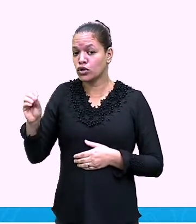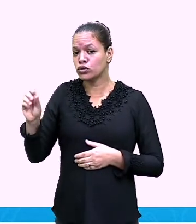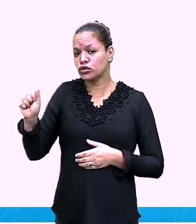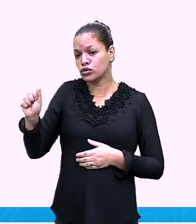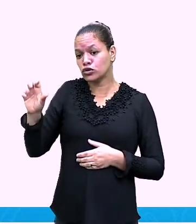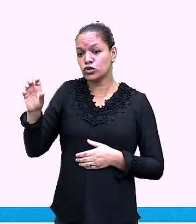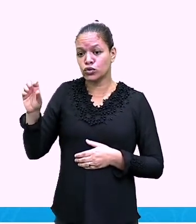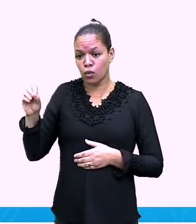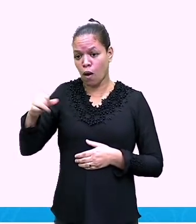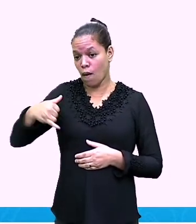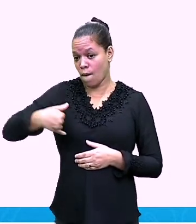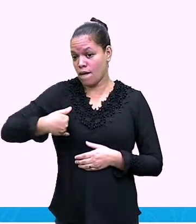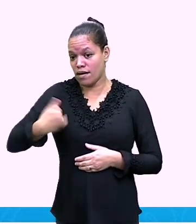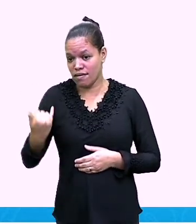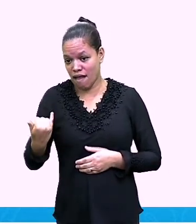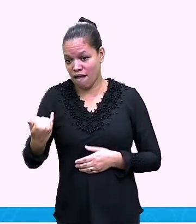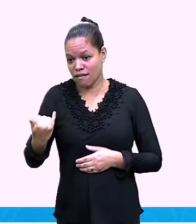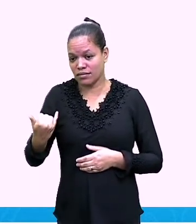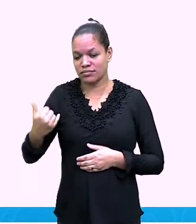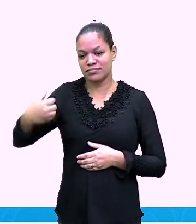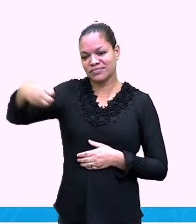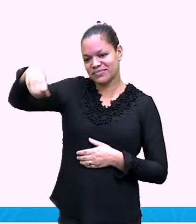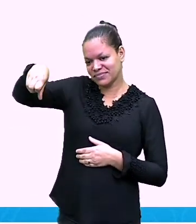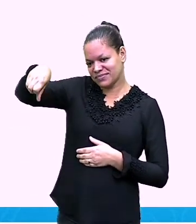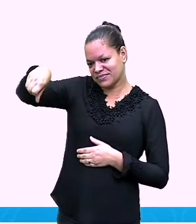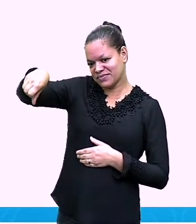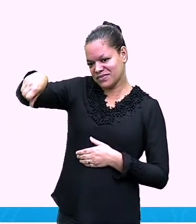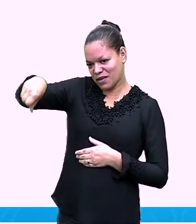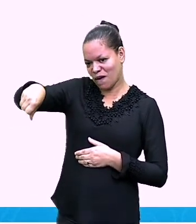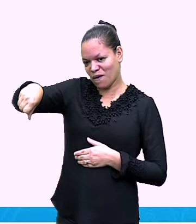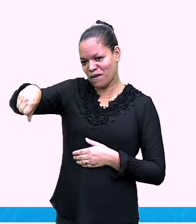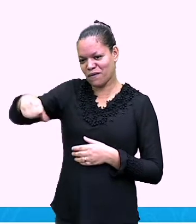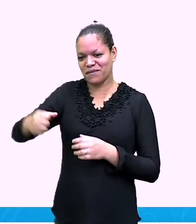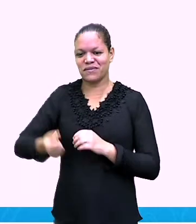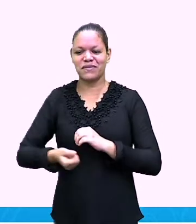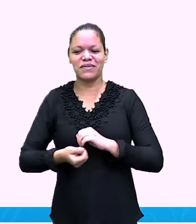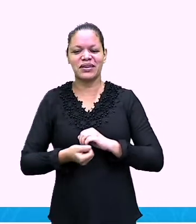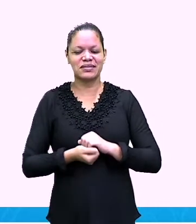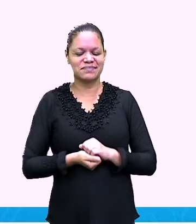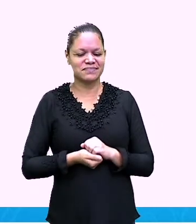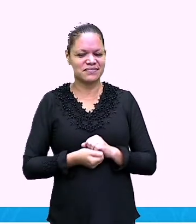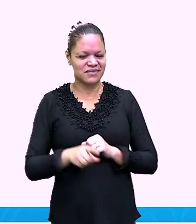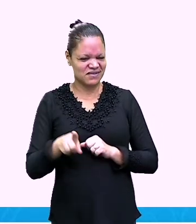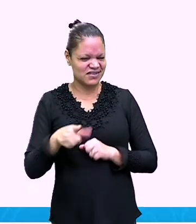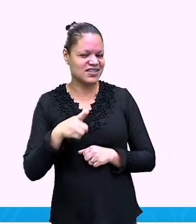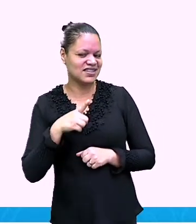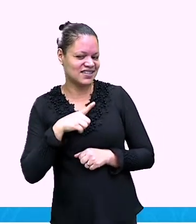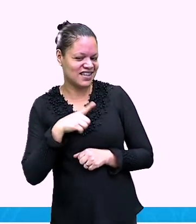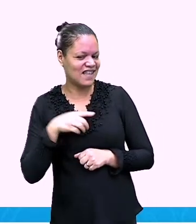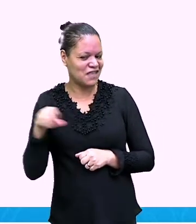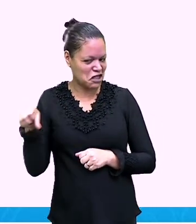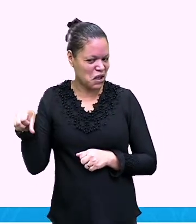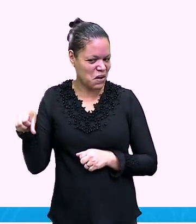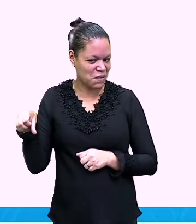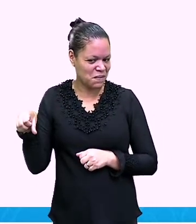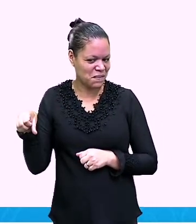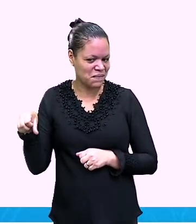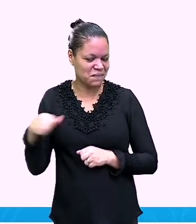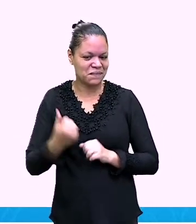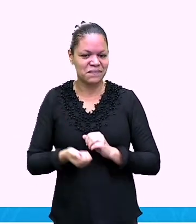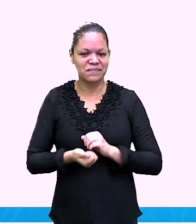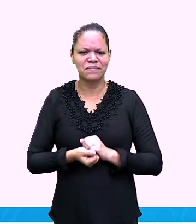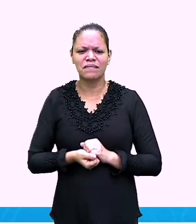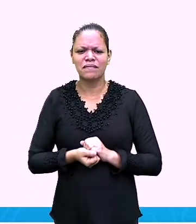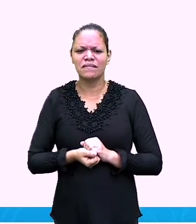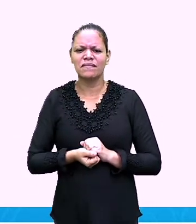A maioria de vocês aí tem 9. Alguns já estão fazendo 10, não é isso mesmo? Terceiro ano é essa idade. João sempre foi